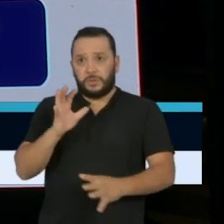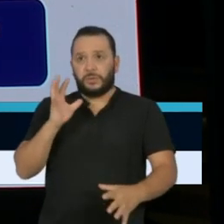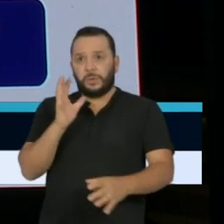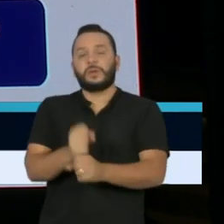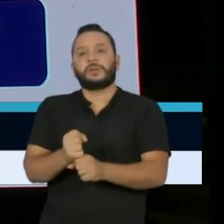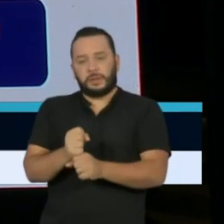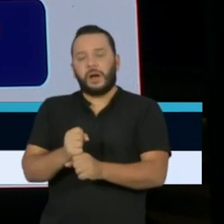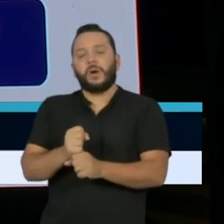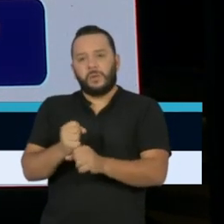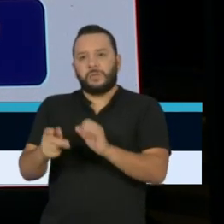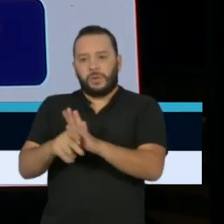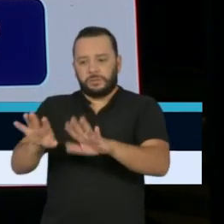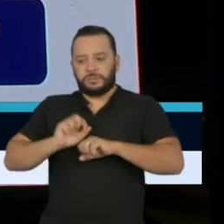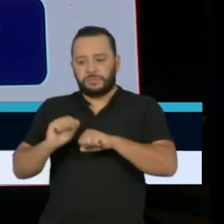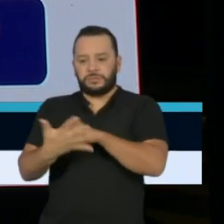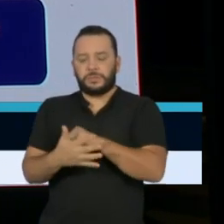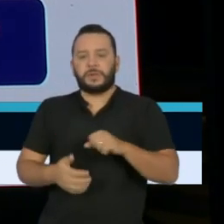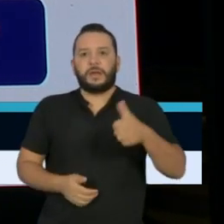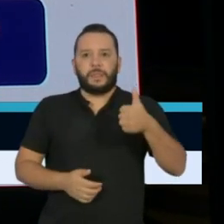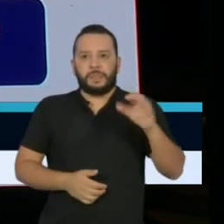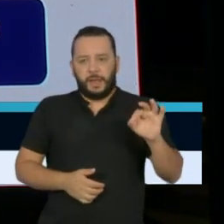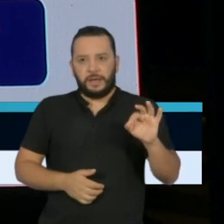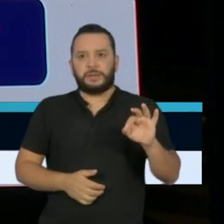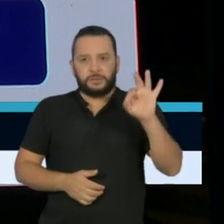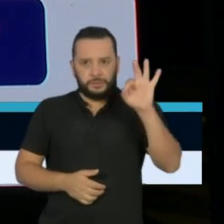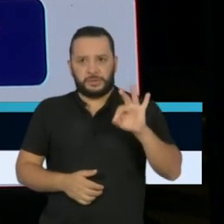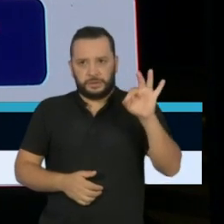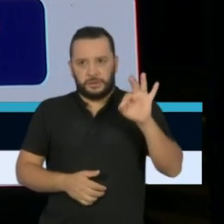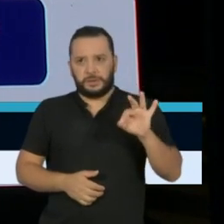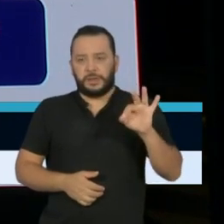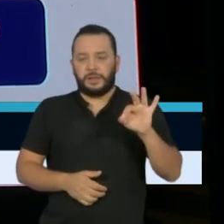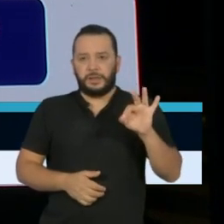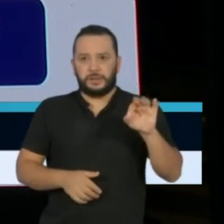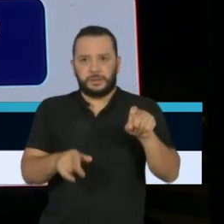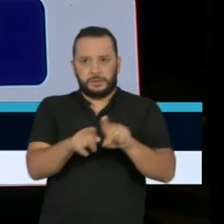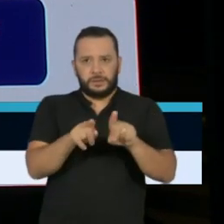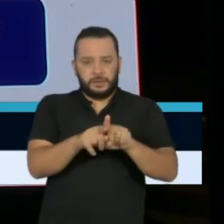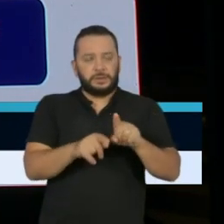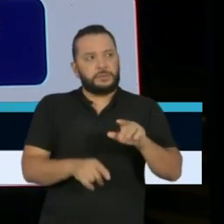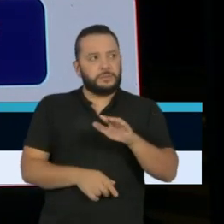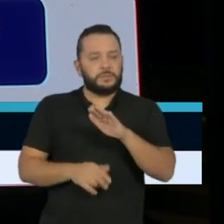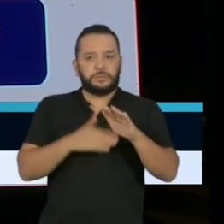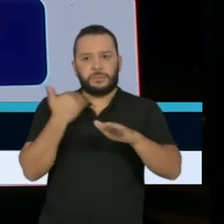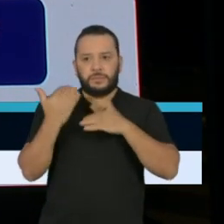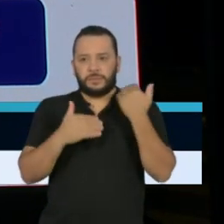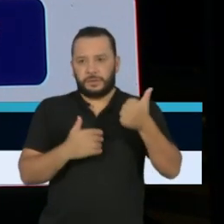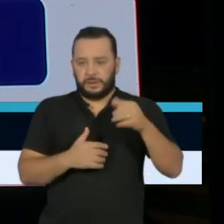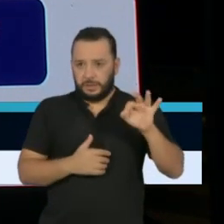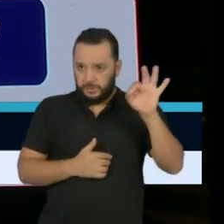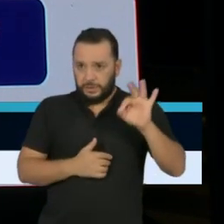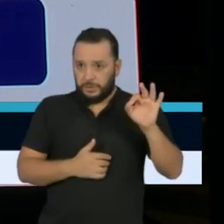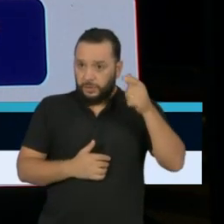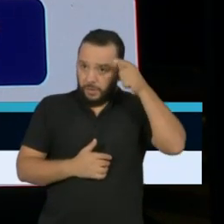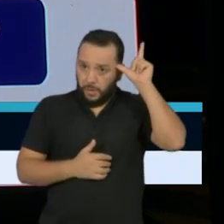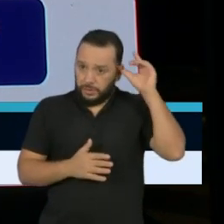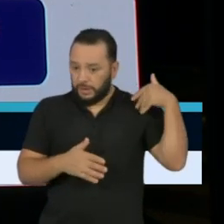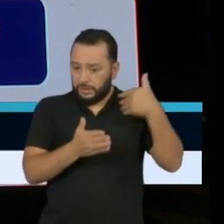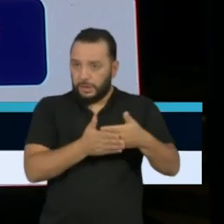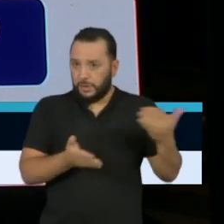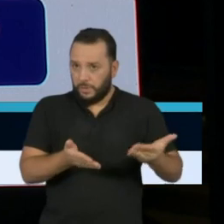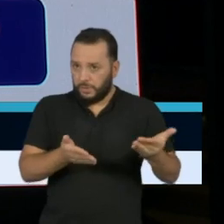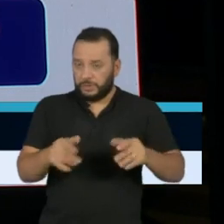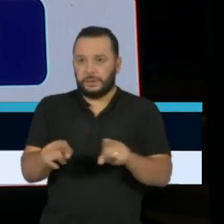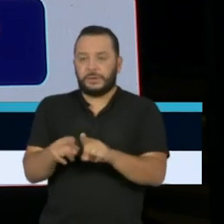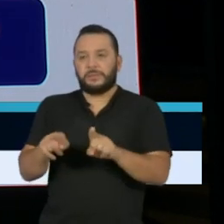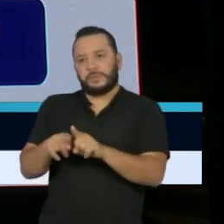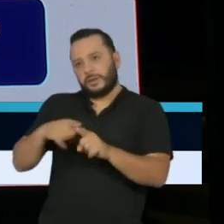casos e de 10% no número de óbitos de ontem para hoje. E temos internados em